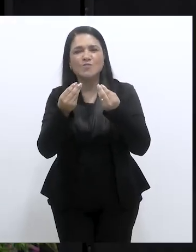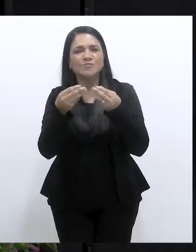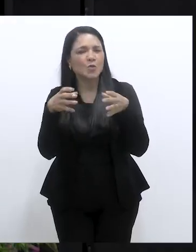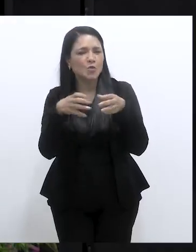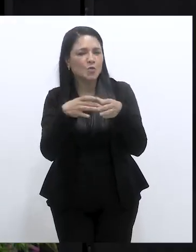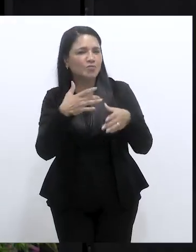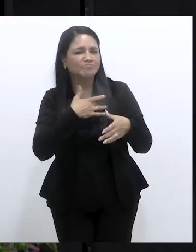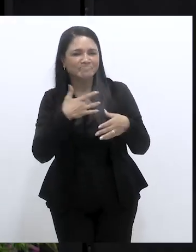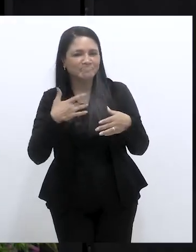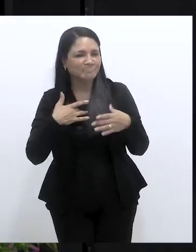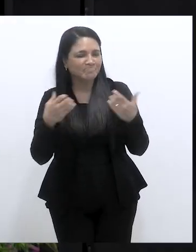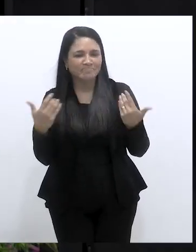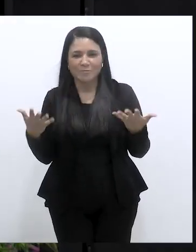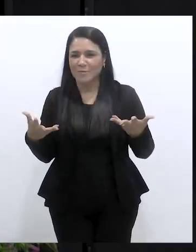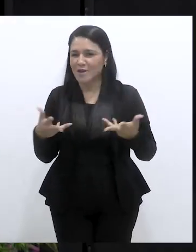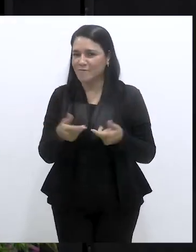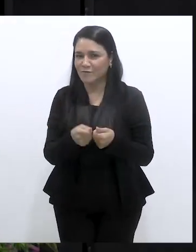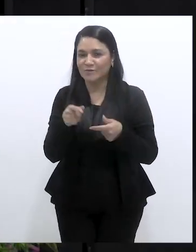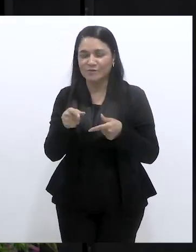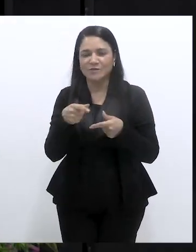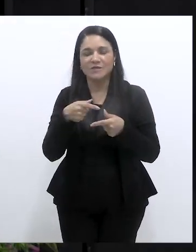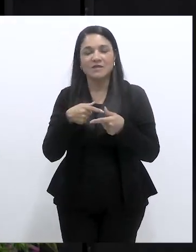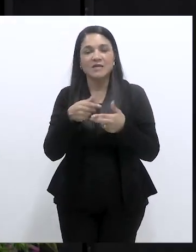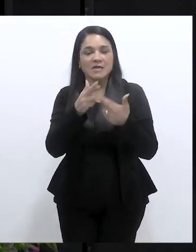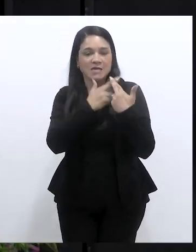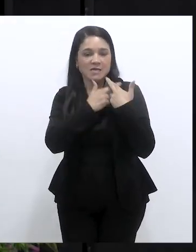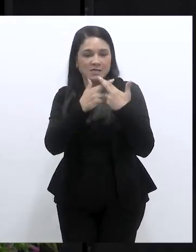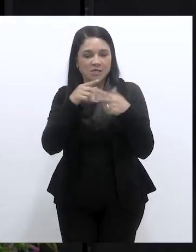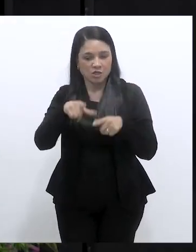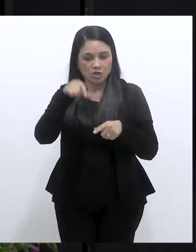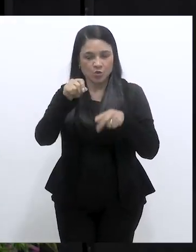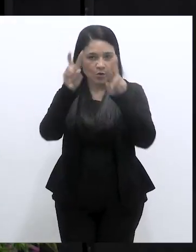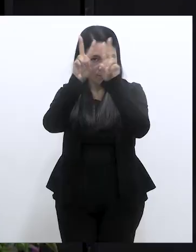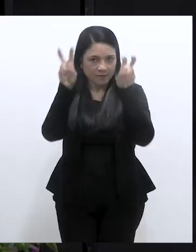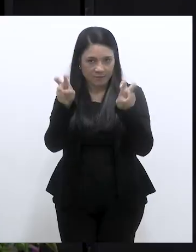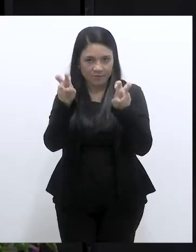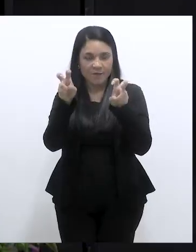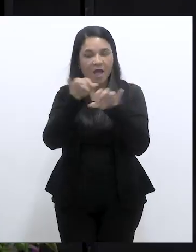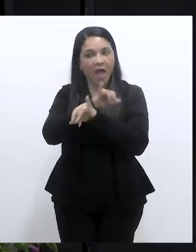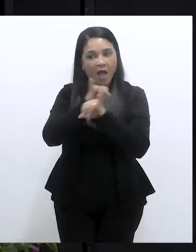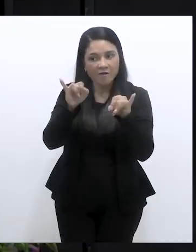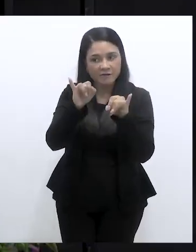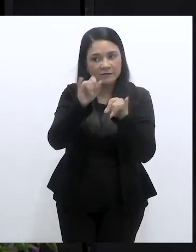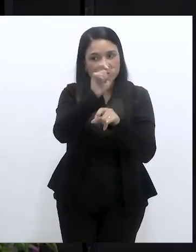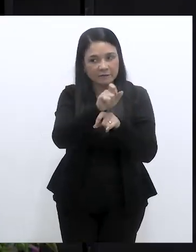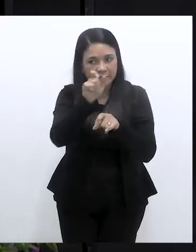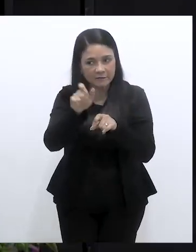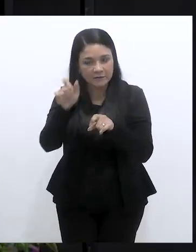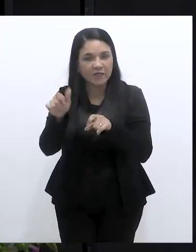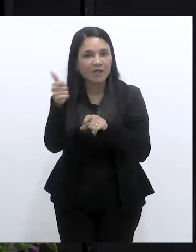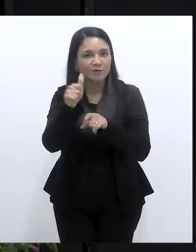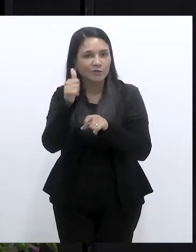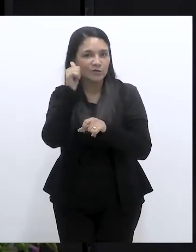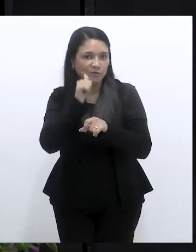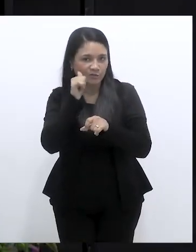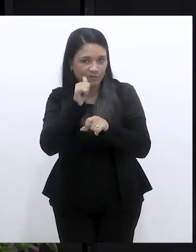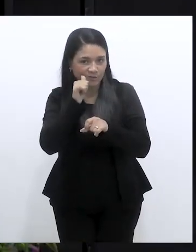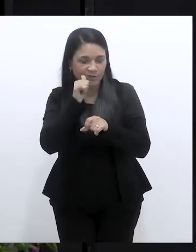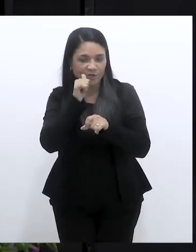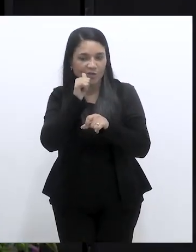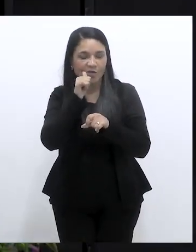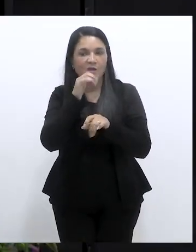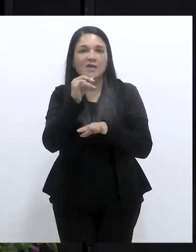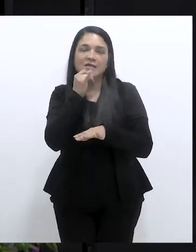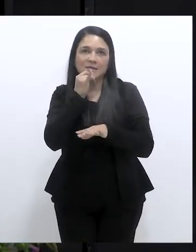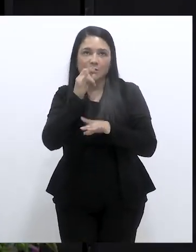isso funciona. Quer dizer, a anfitriã escolhe um título, comunica às outras: olha, esse mês eu escolho o livro,